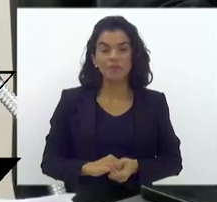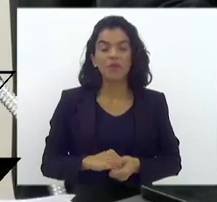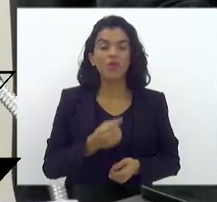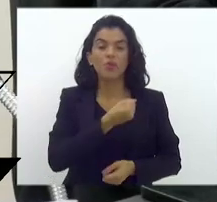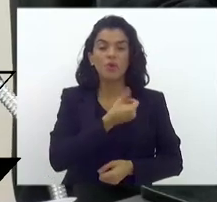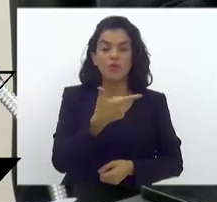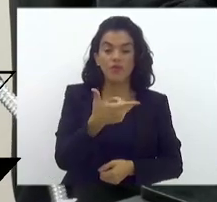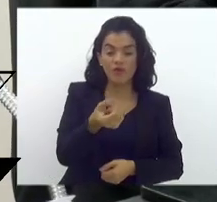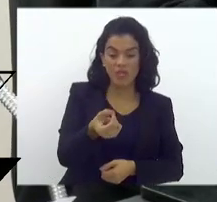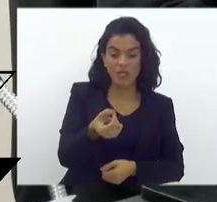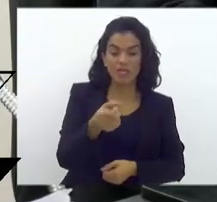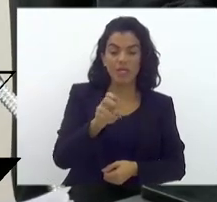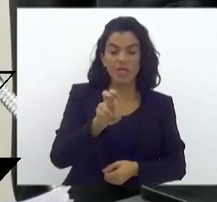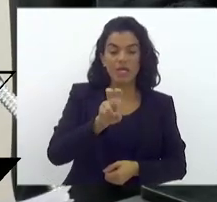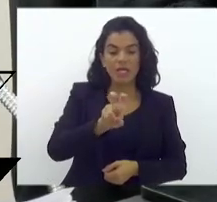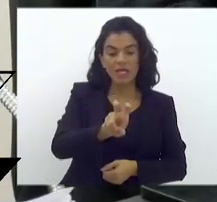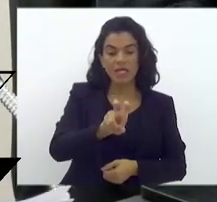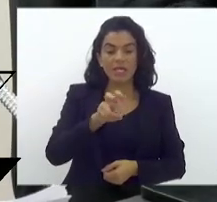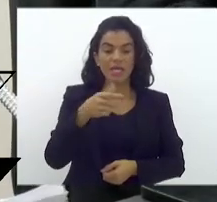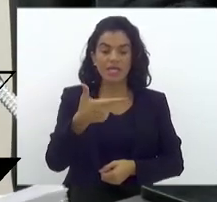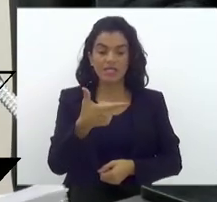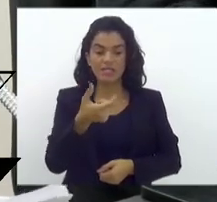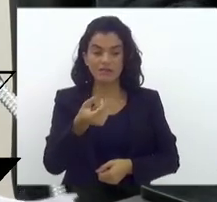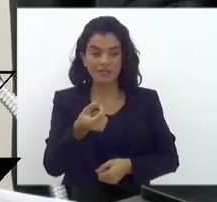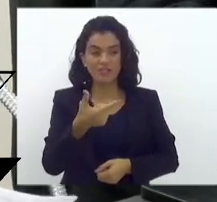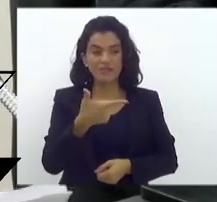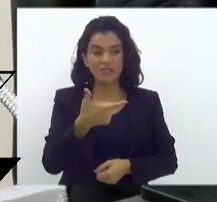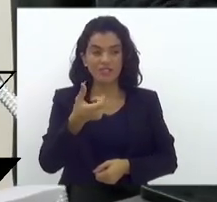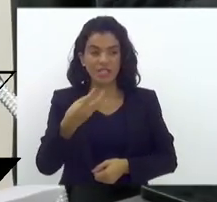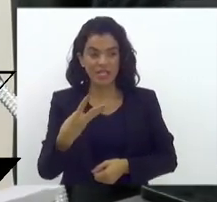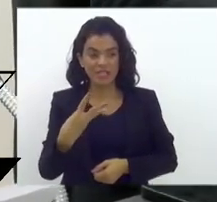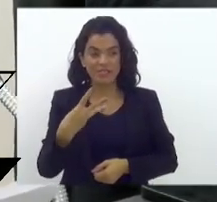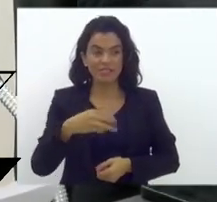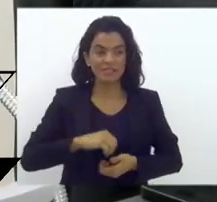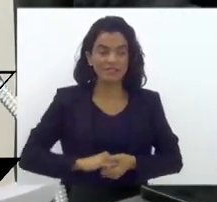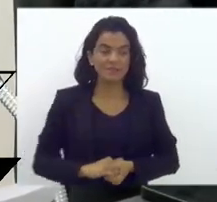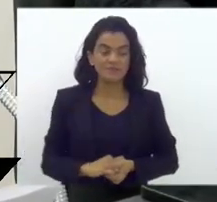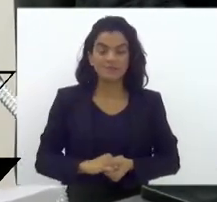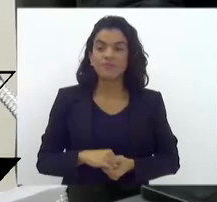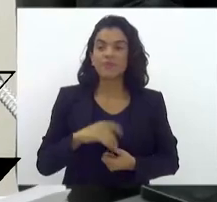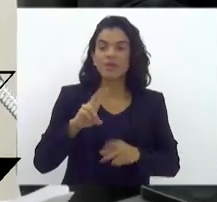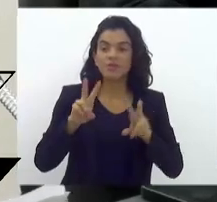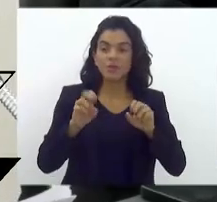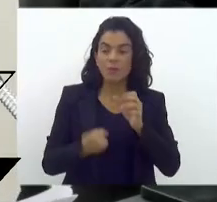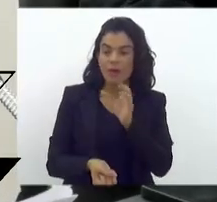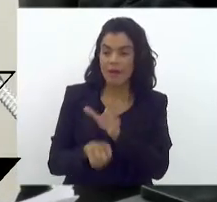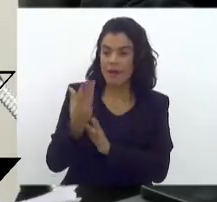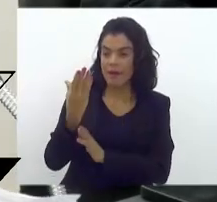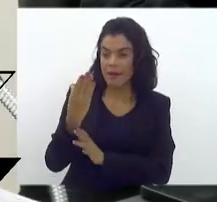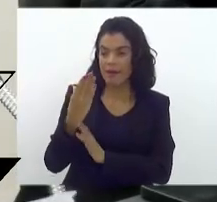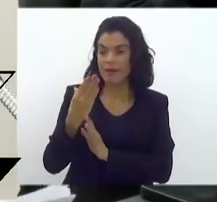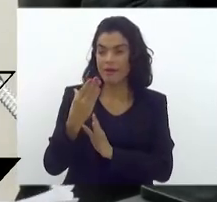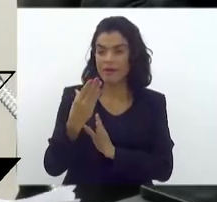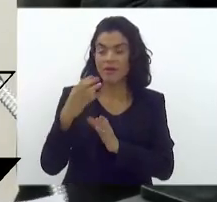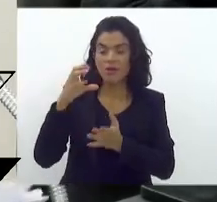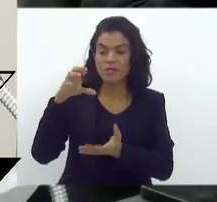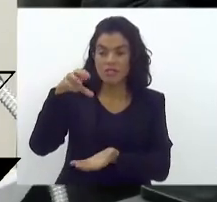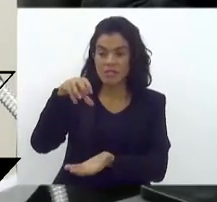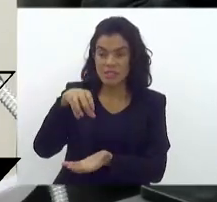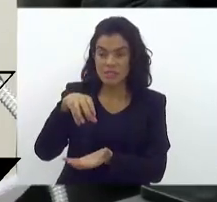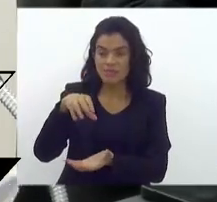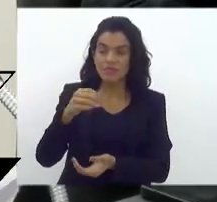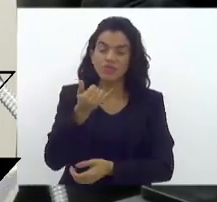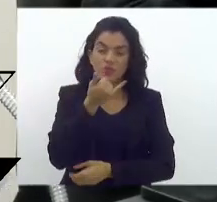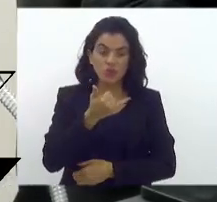20 da pauta é o PL 520-23, de autoria do deputado Guilherme Delaroli. Dispõe sobre a criação do centro entregado.